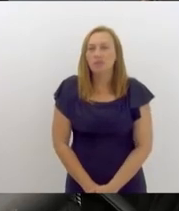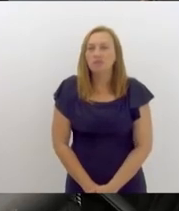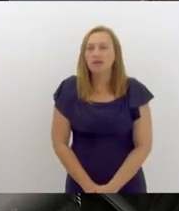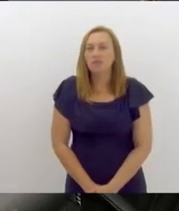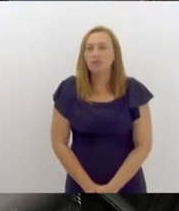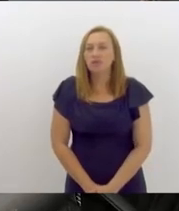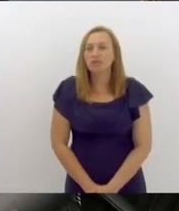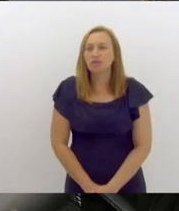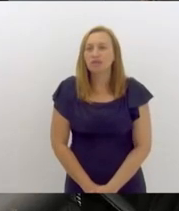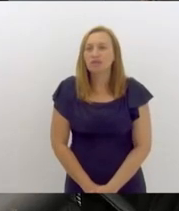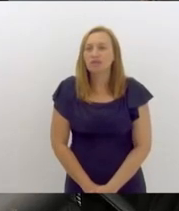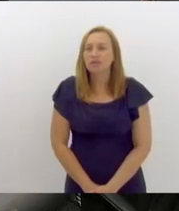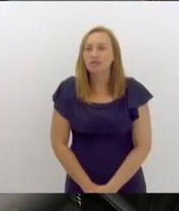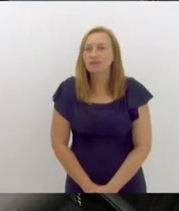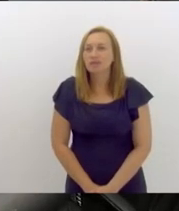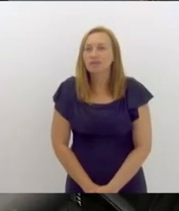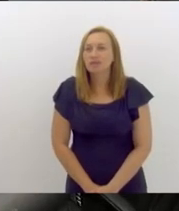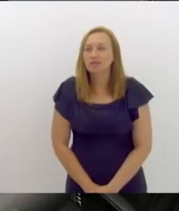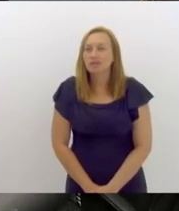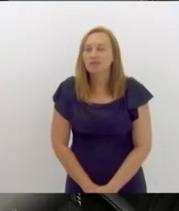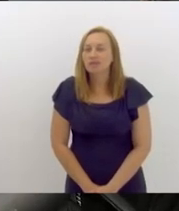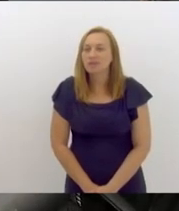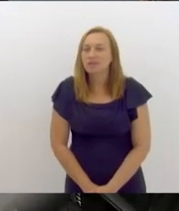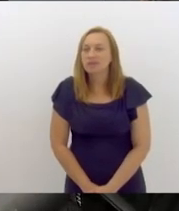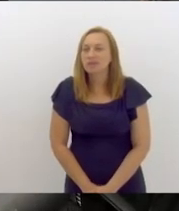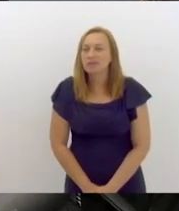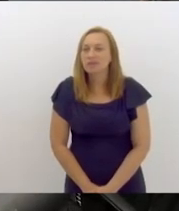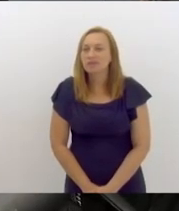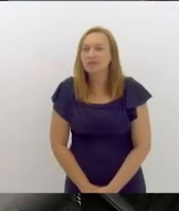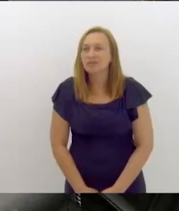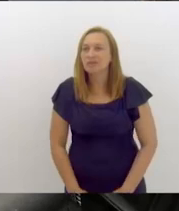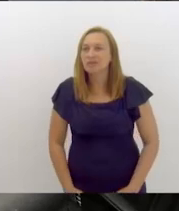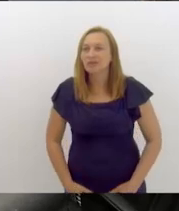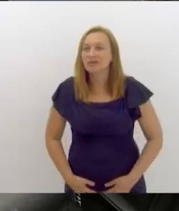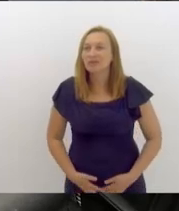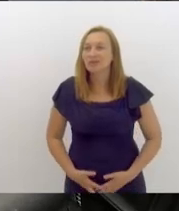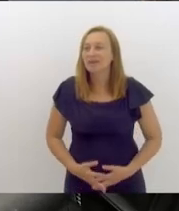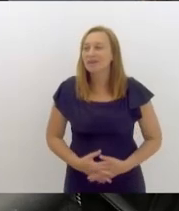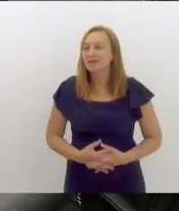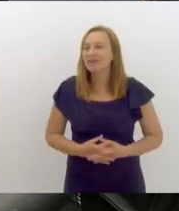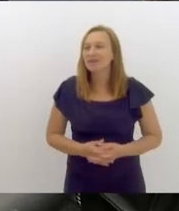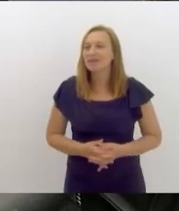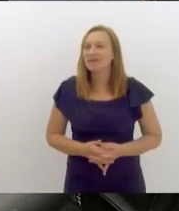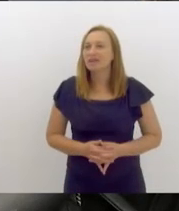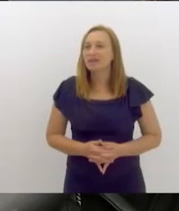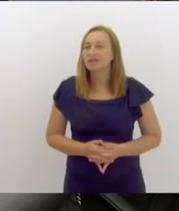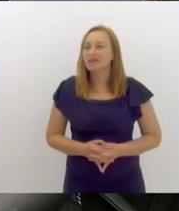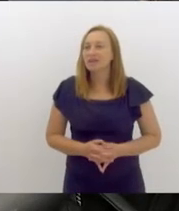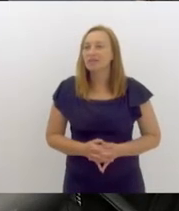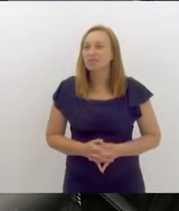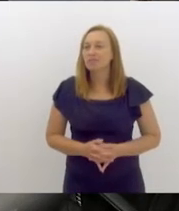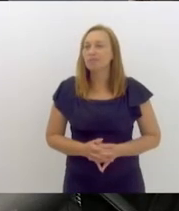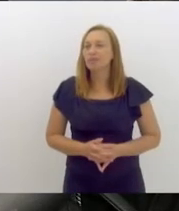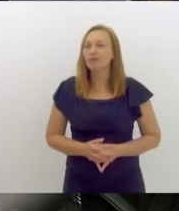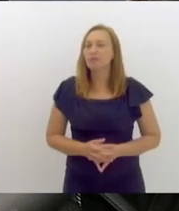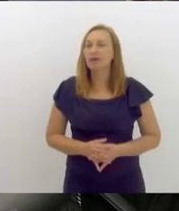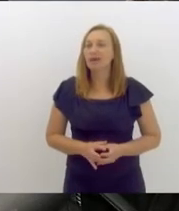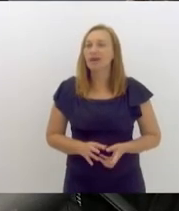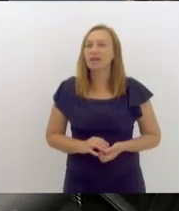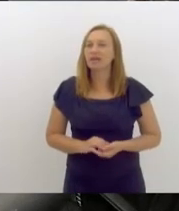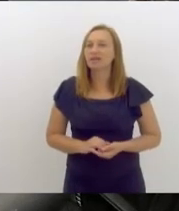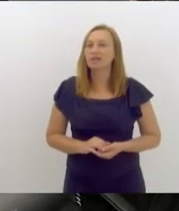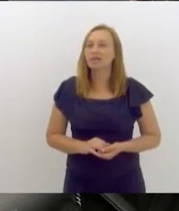a presidência será a primeira chamada Deputado Anderson Moraes